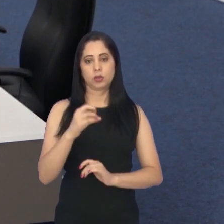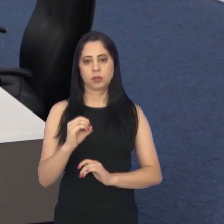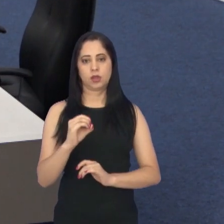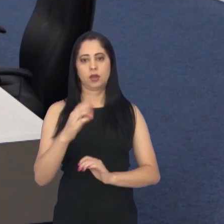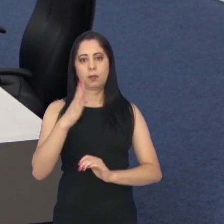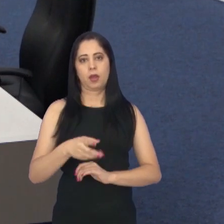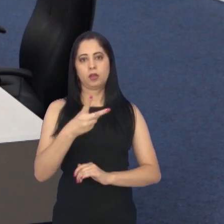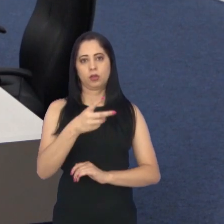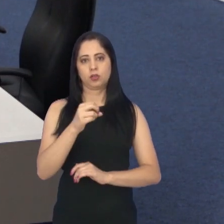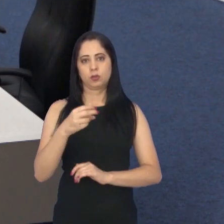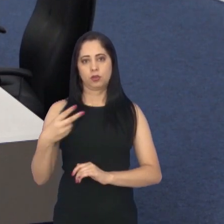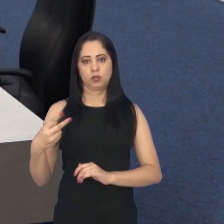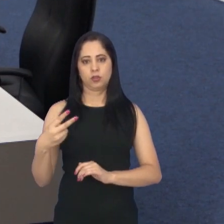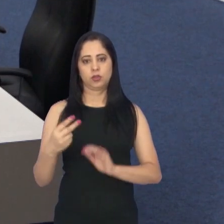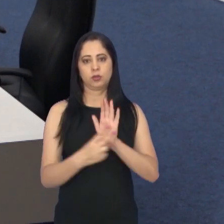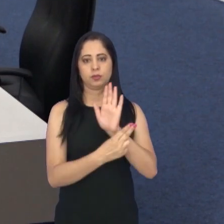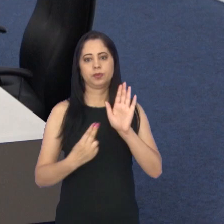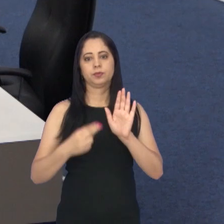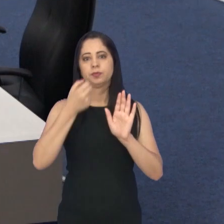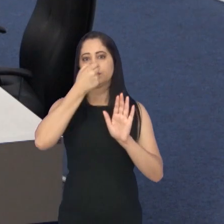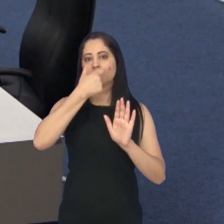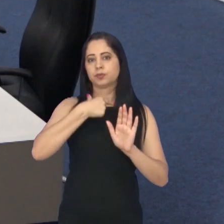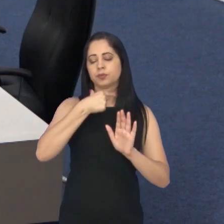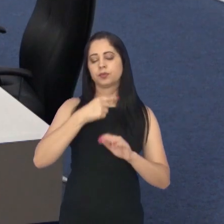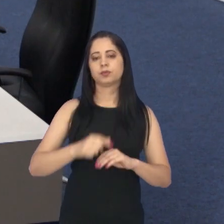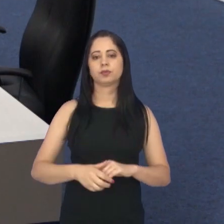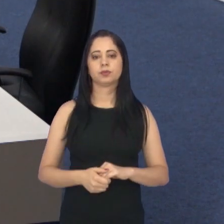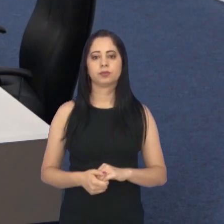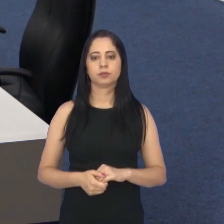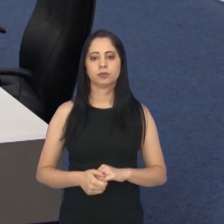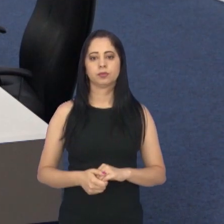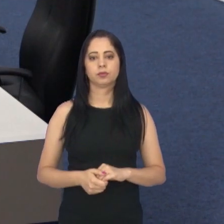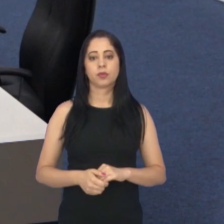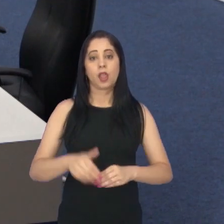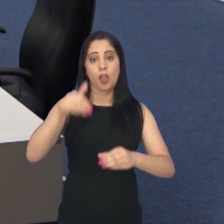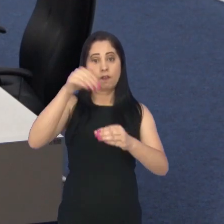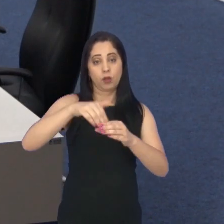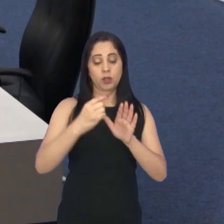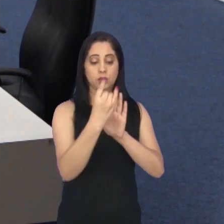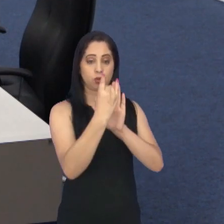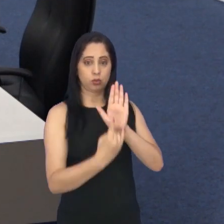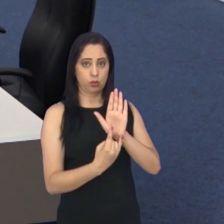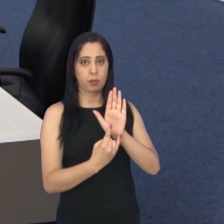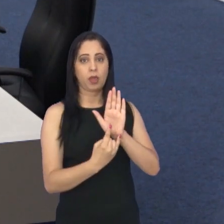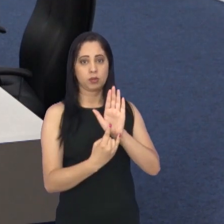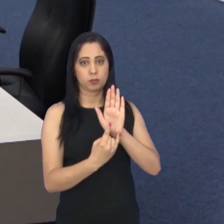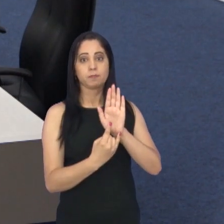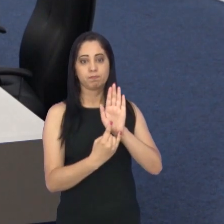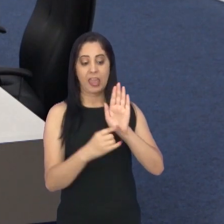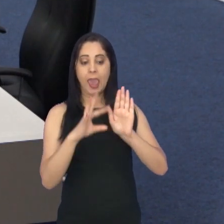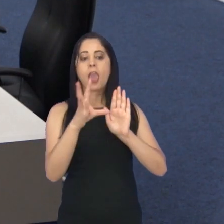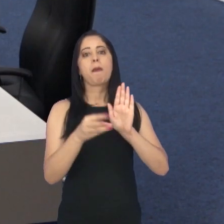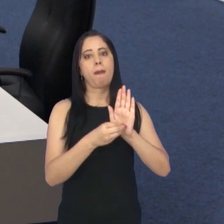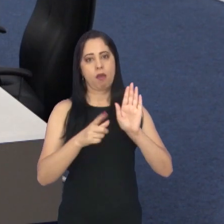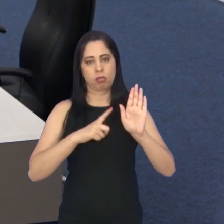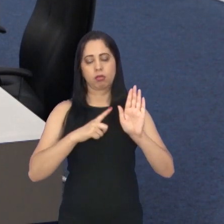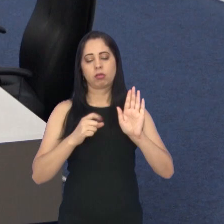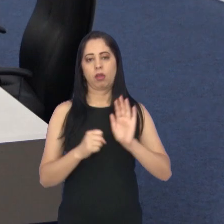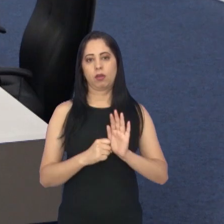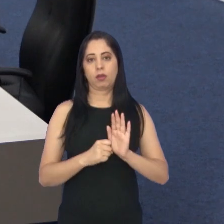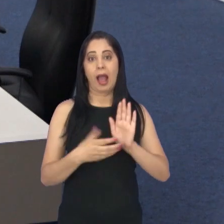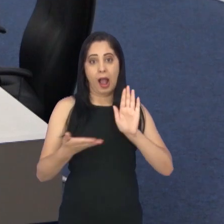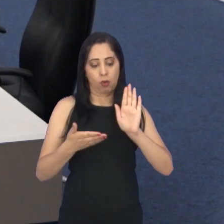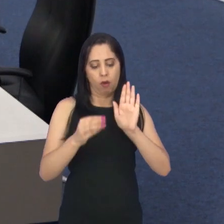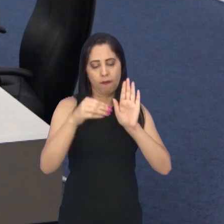320/2022, de autoria do vereador Roberto do Eleven. Em votação, o processo. Informa aos vereadores que o processo possui uma emenda. Em votação, a